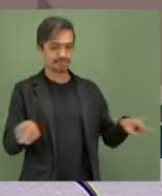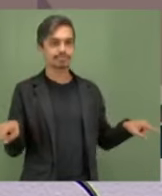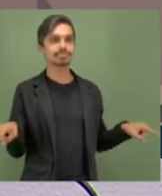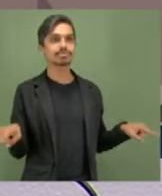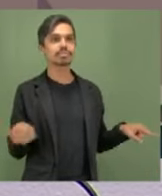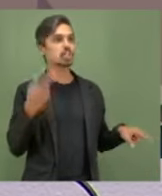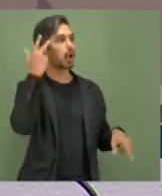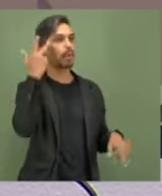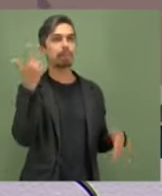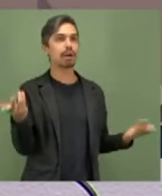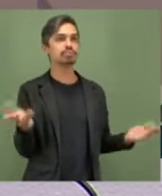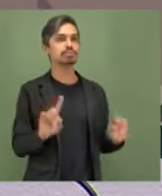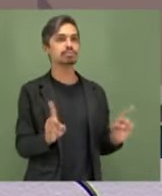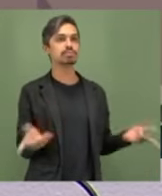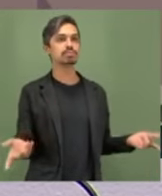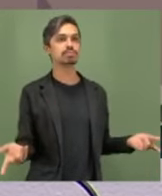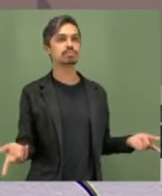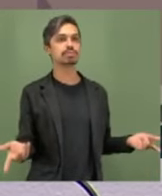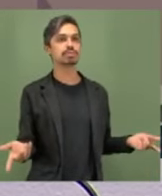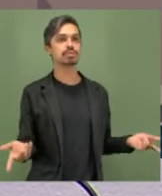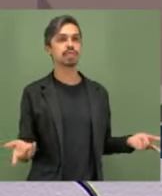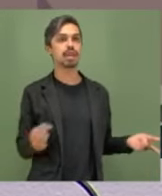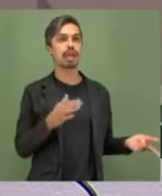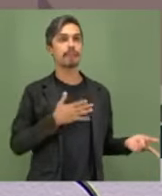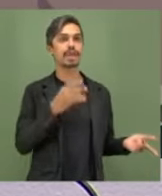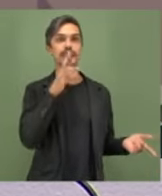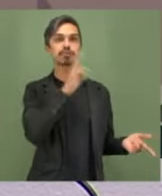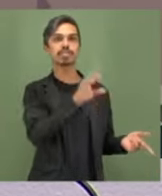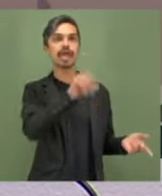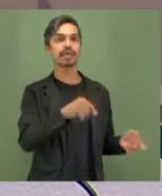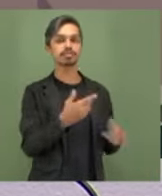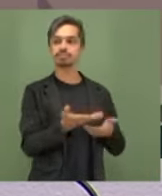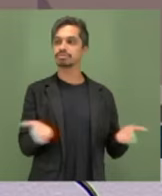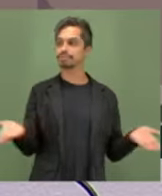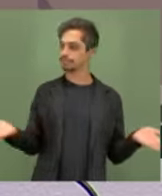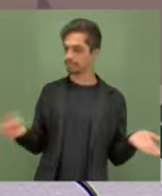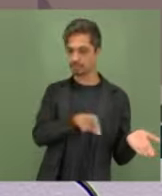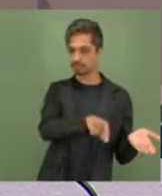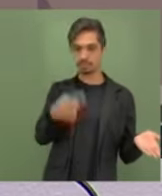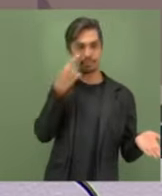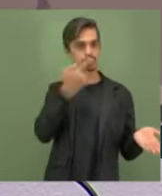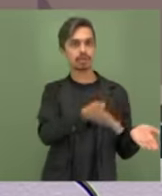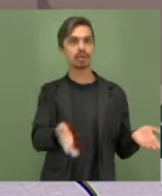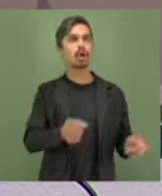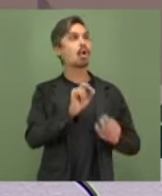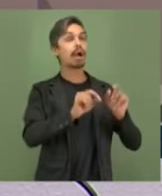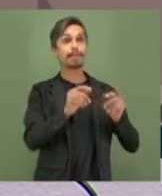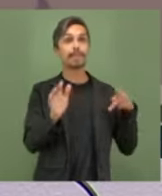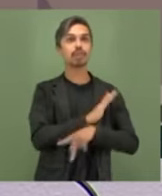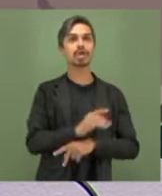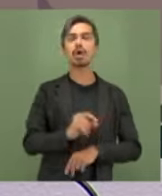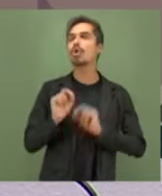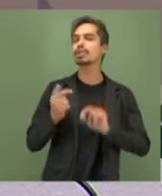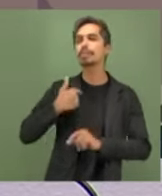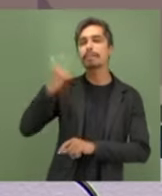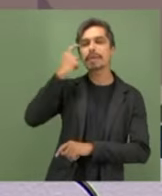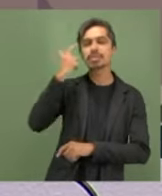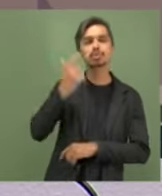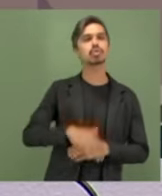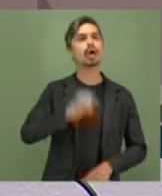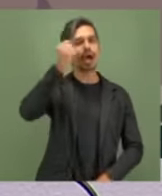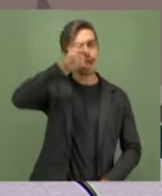normal. Não é normal, foi a segunda pergunta. A terceira, o que é que eu penso de Alexandre de Moraes? O que é que eu penso de Flávio